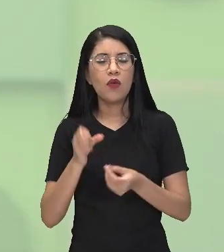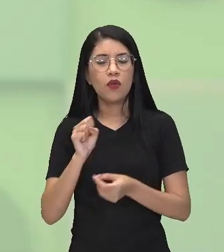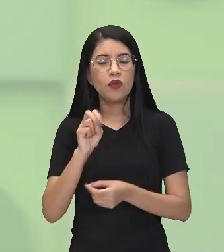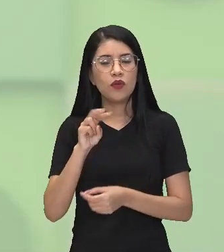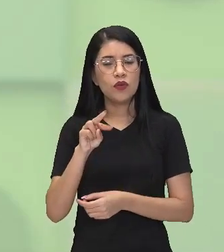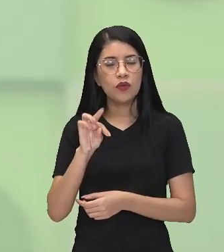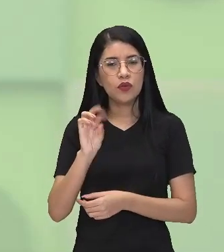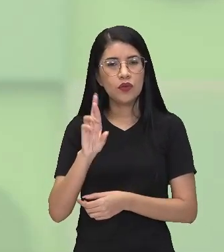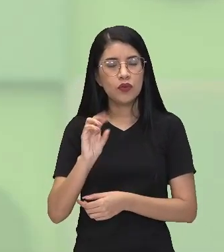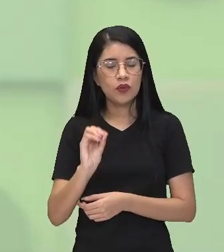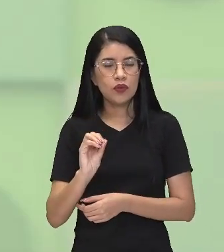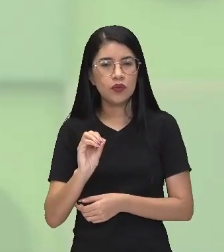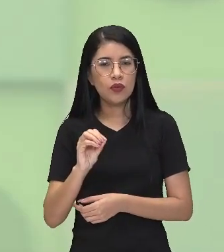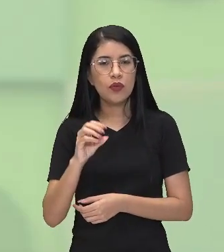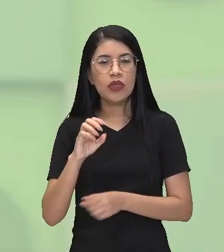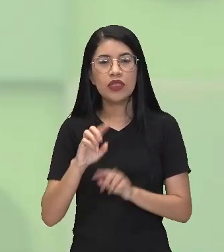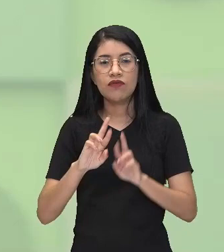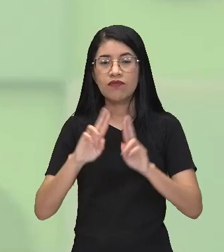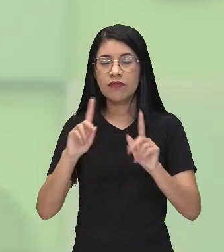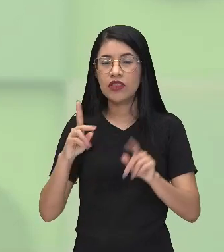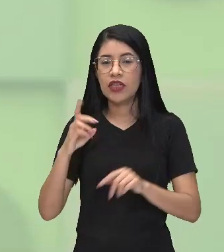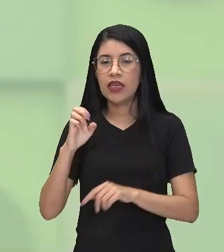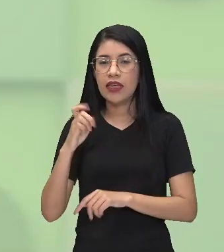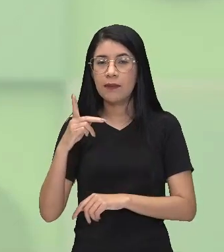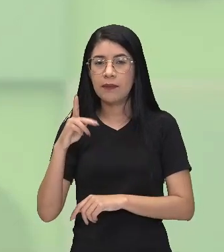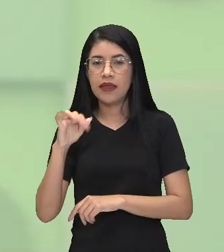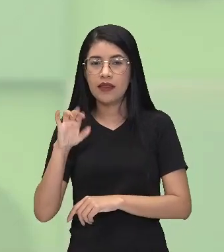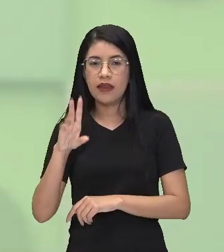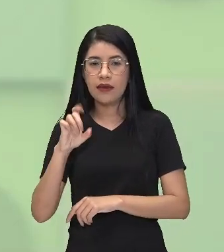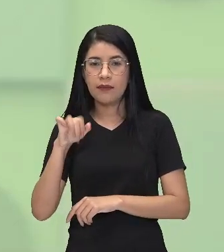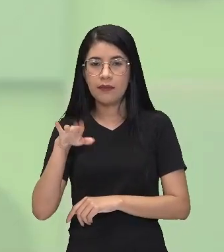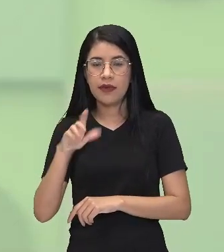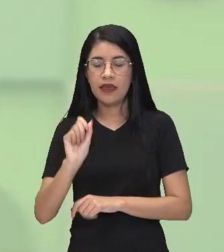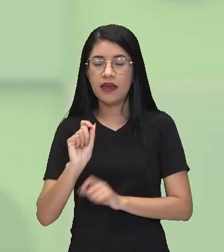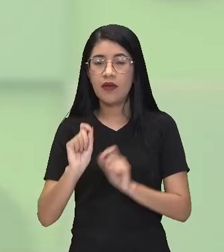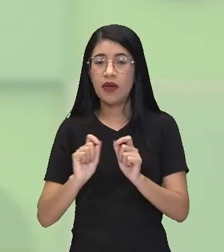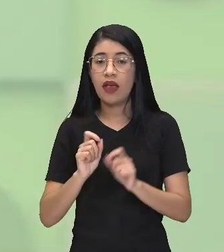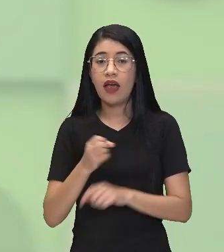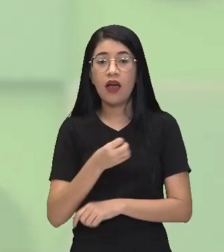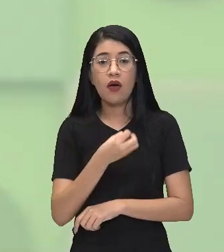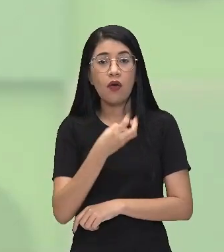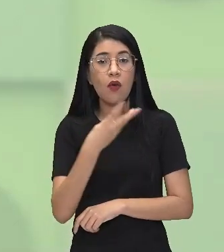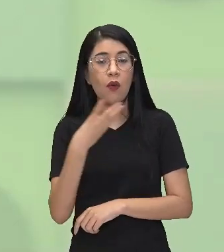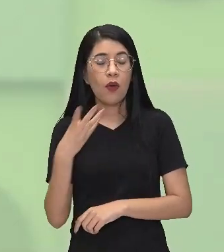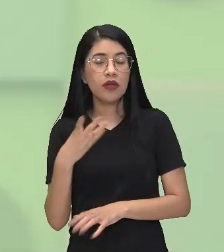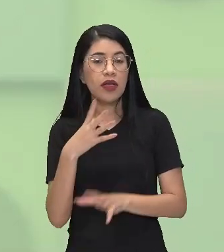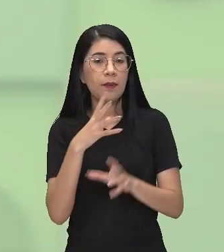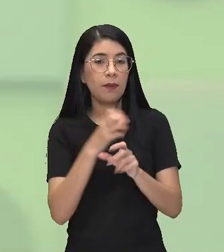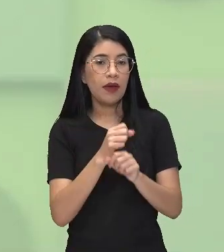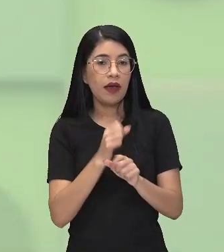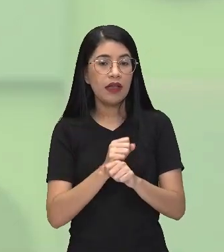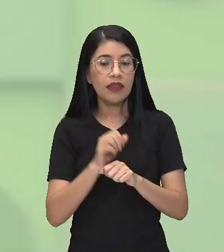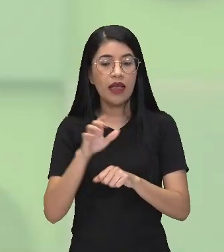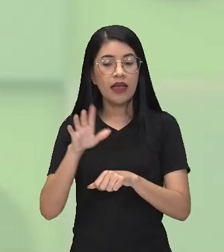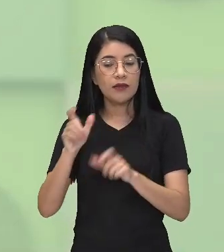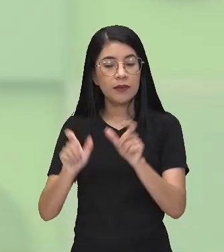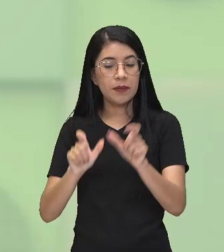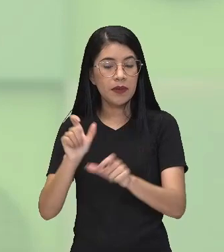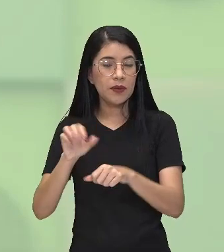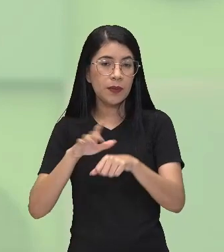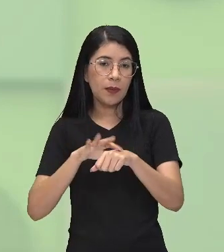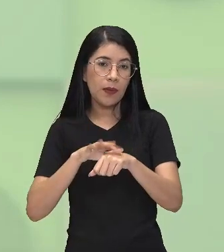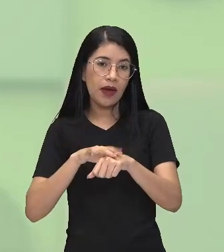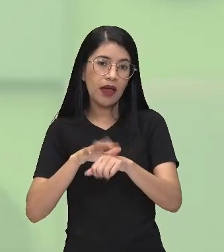uma epidemia, né? Então, aí é pelo número de casos e pela abrangência, tá? Então, vejam